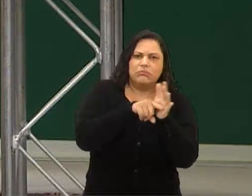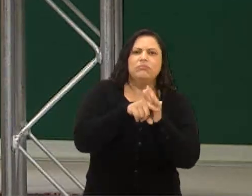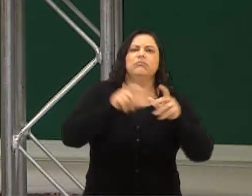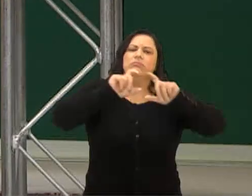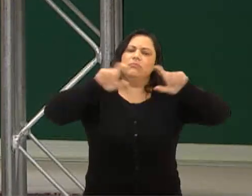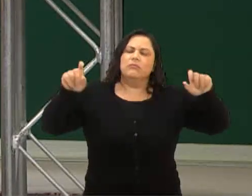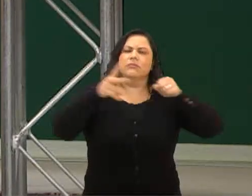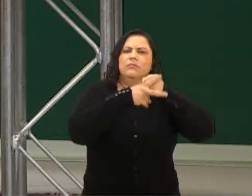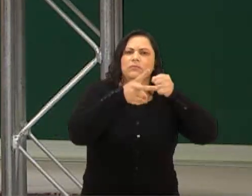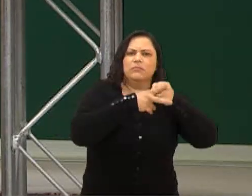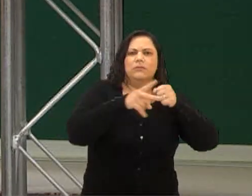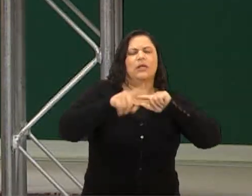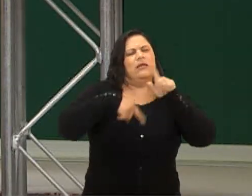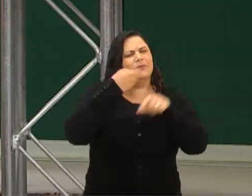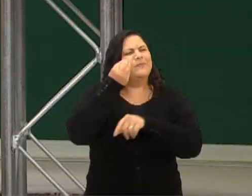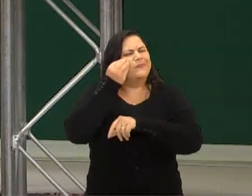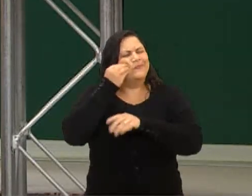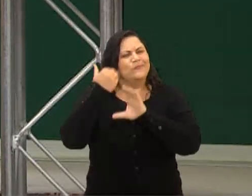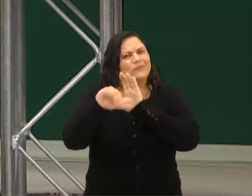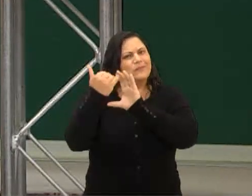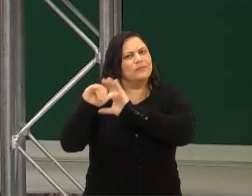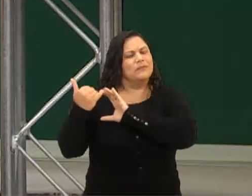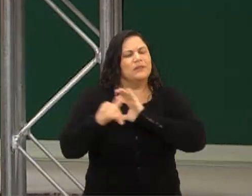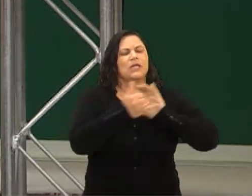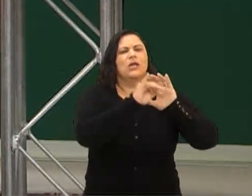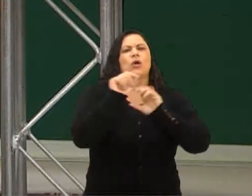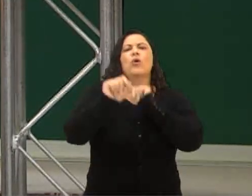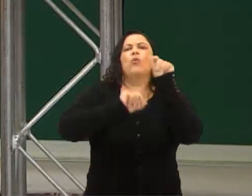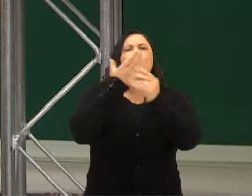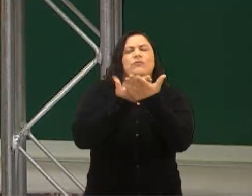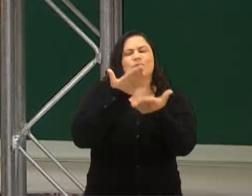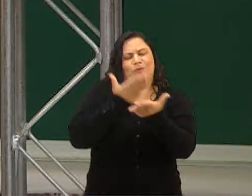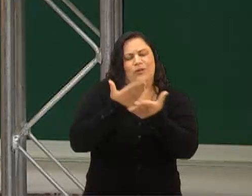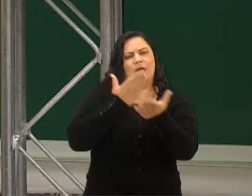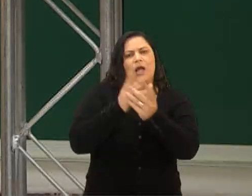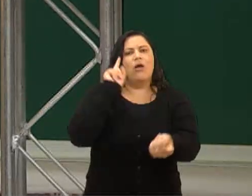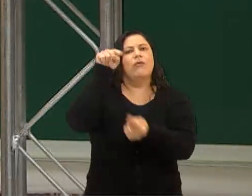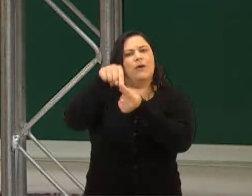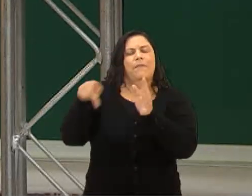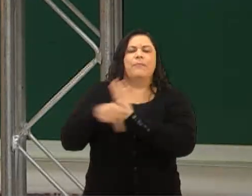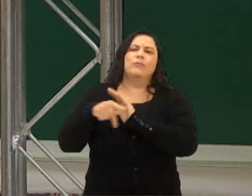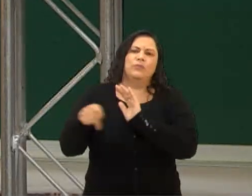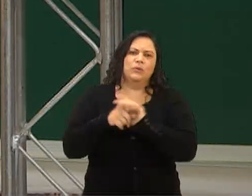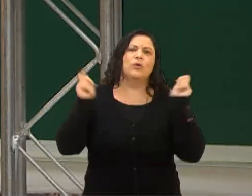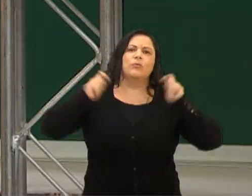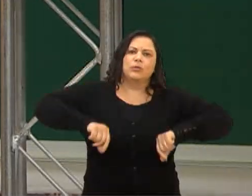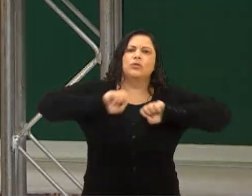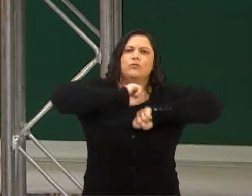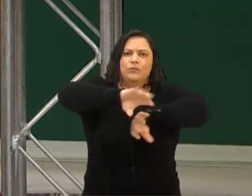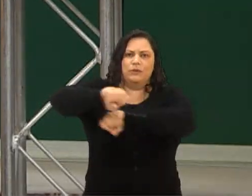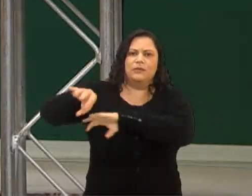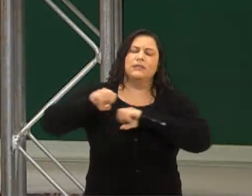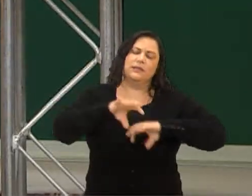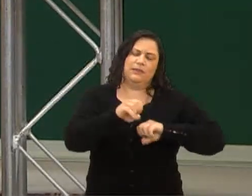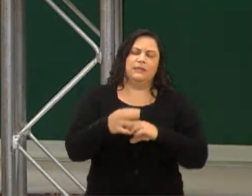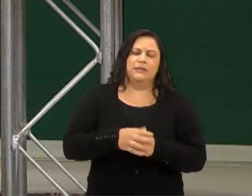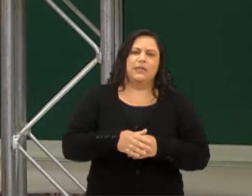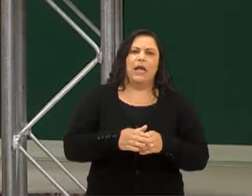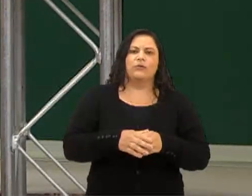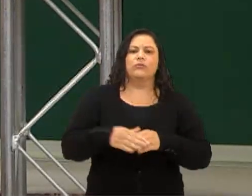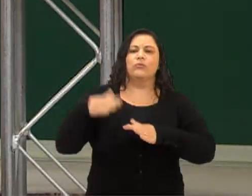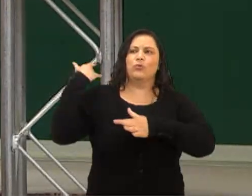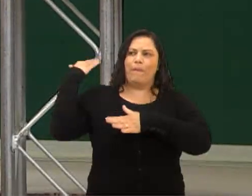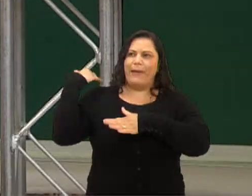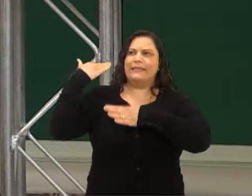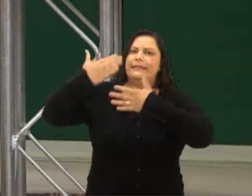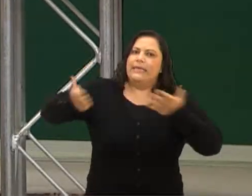gente vai tentar mandar uma mensagem para você dizendo qual foi a aula específica que foi trabalhado esse tempo verbal. Né? Então, tem lá no pretérito perfeito, se fosse o